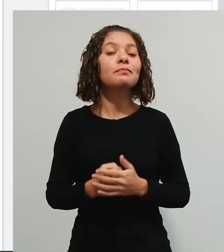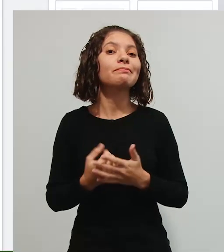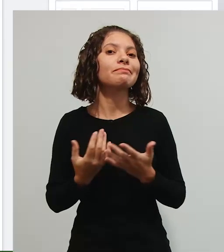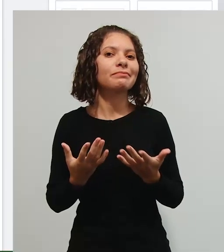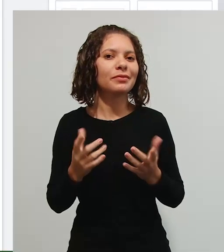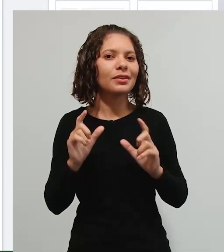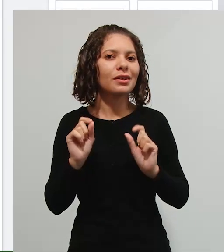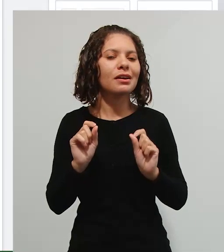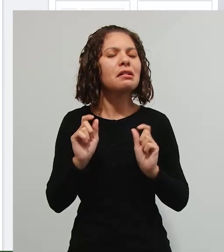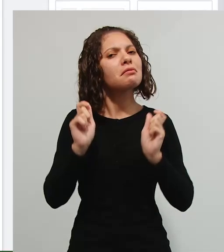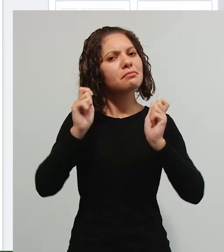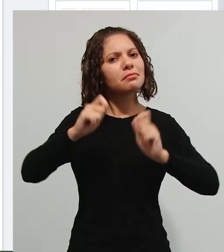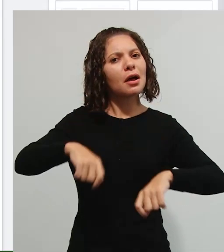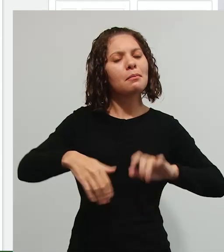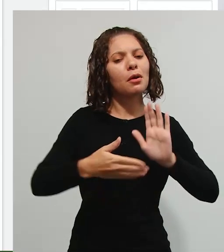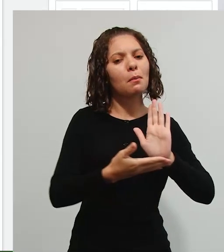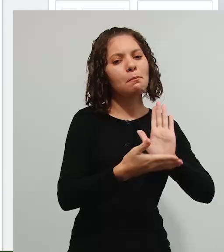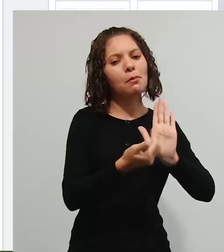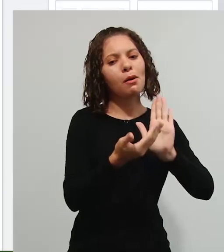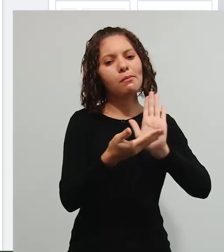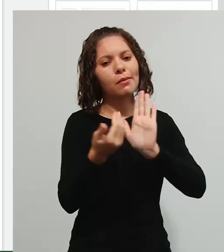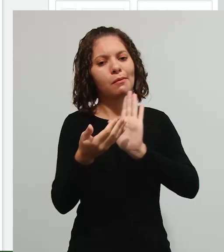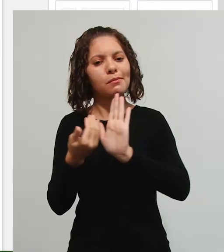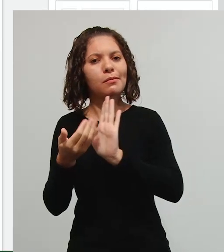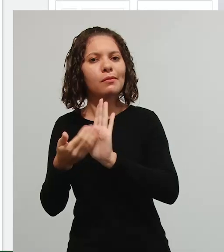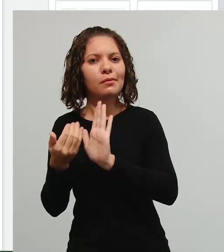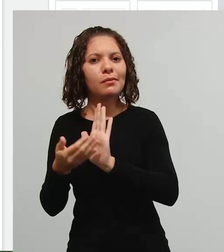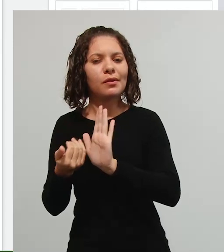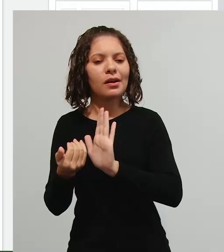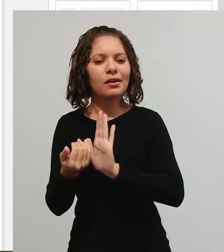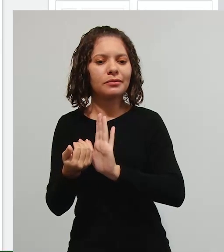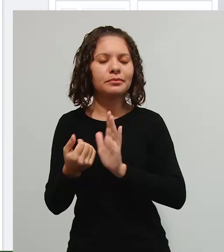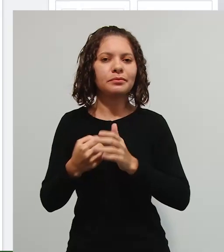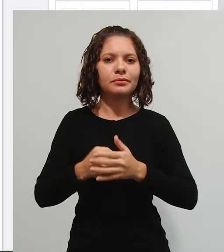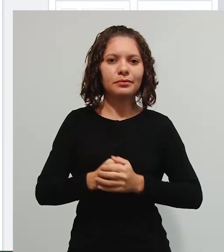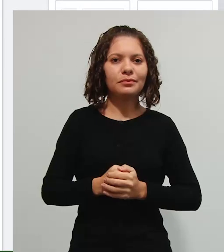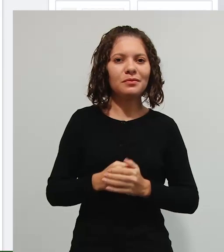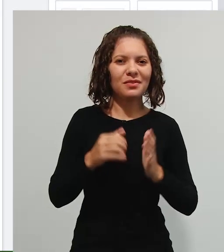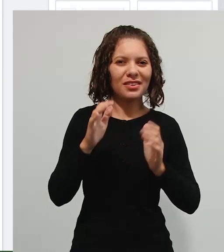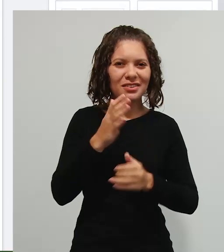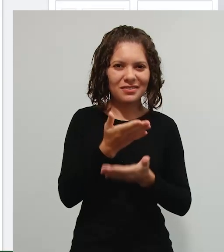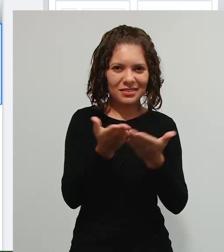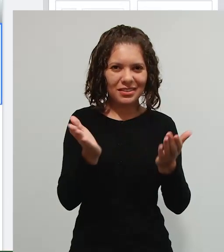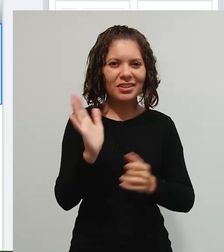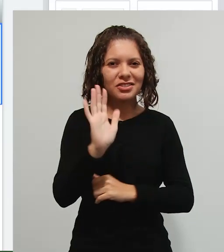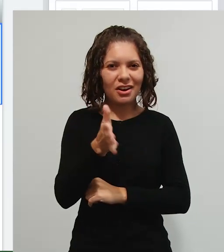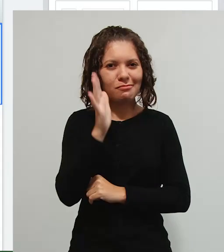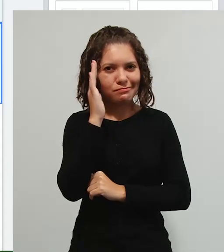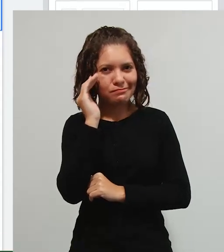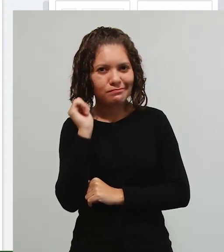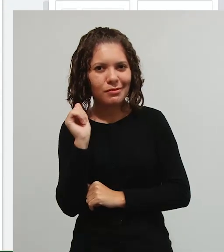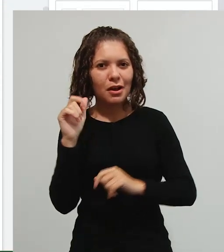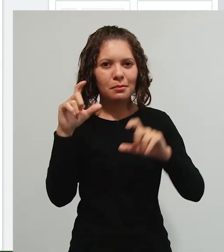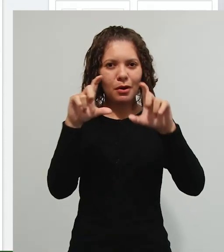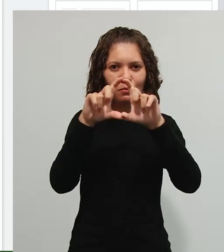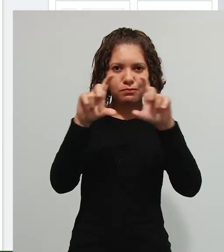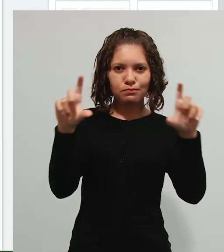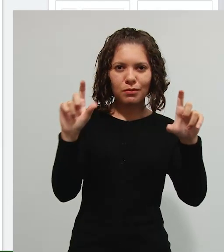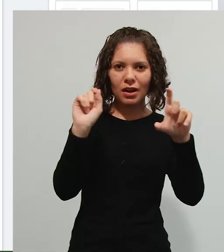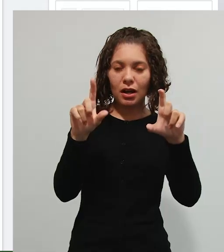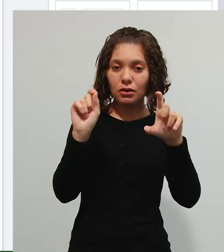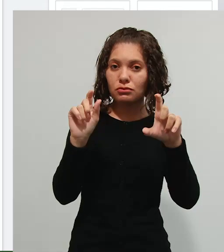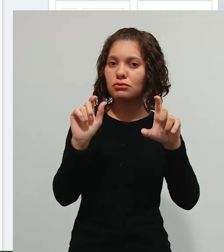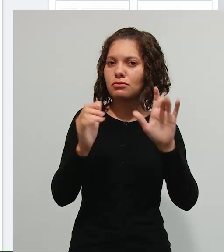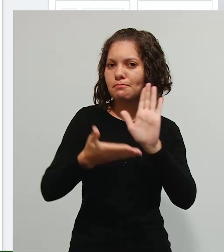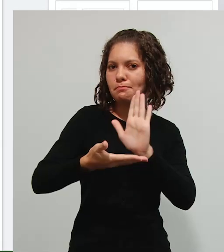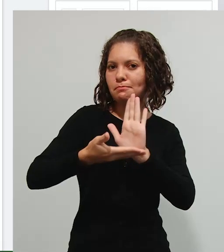excluir aqui que você já sabe como excluir, seleciona quando tiver com a borda azulada, você clica em excluir. E aí aqui